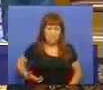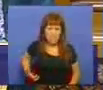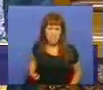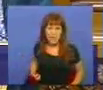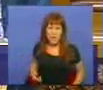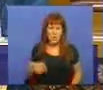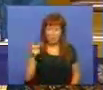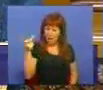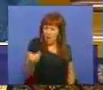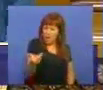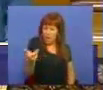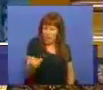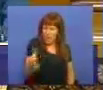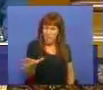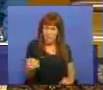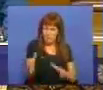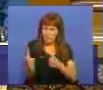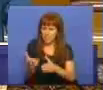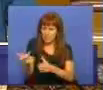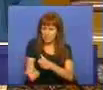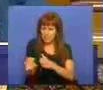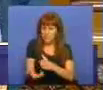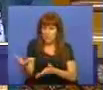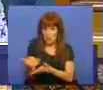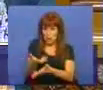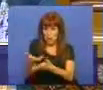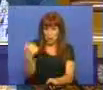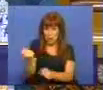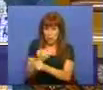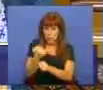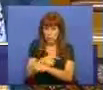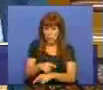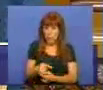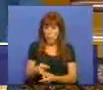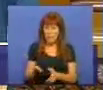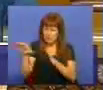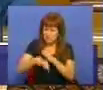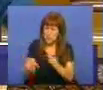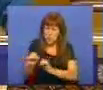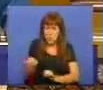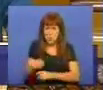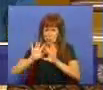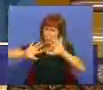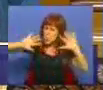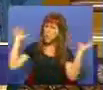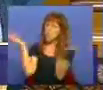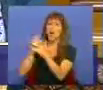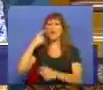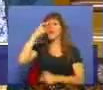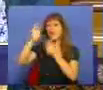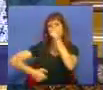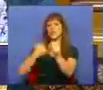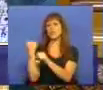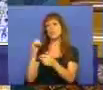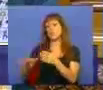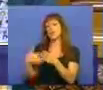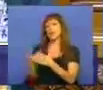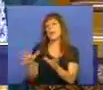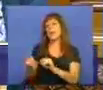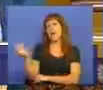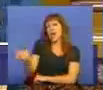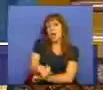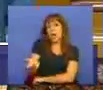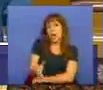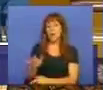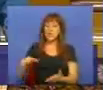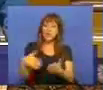que enfraquece a parte mais fraca das relações laborais, que precariza a generalidade dos trabalhadores, que os torna mais